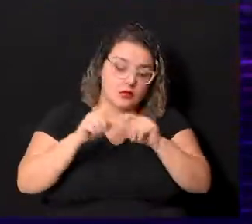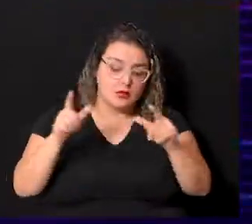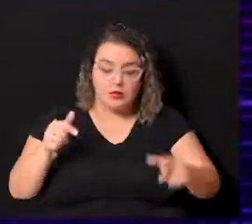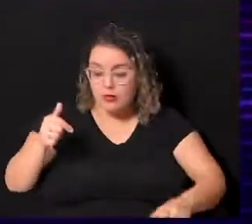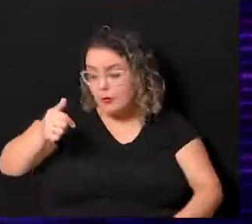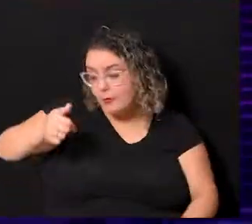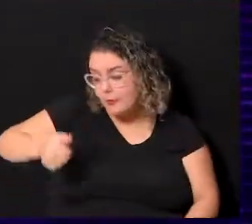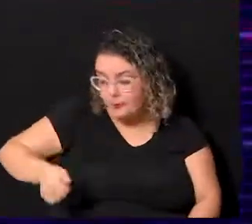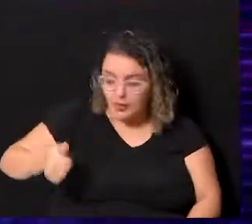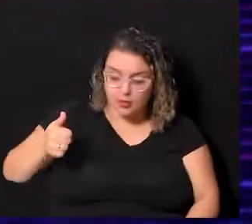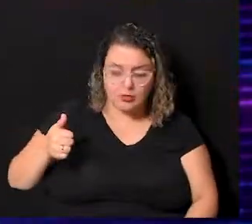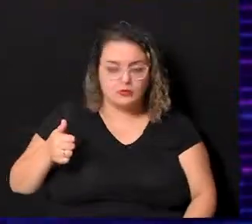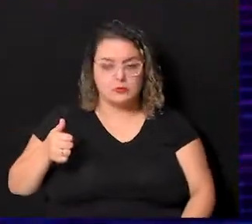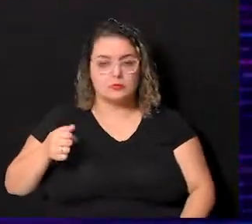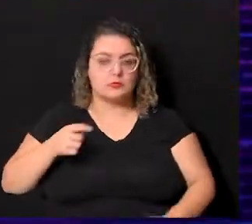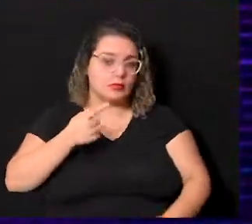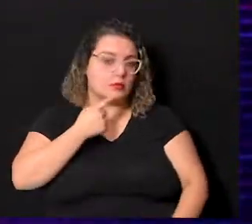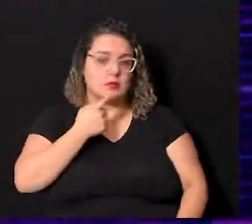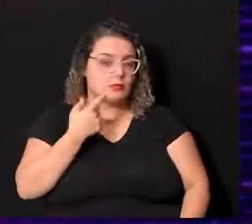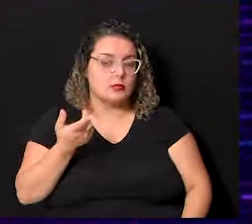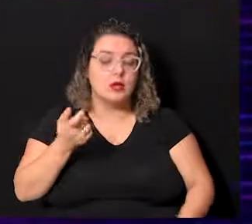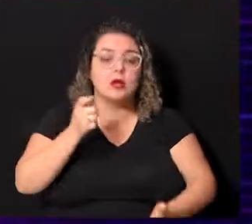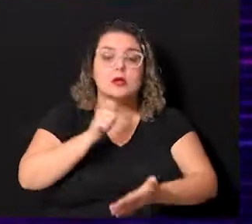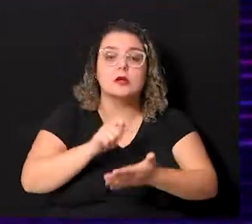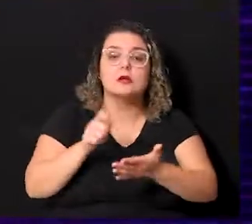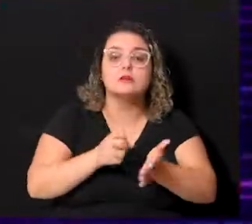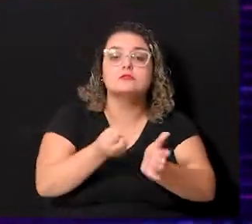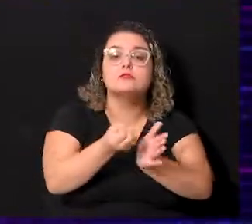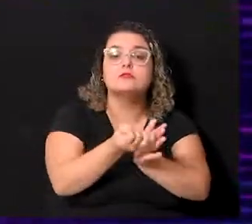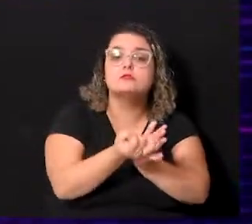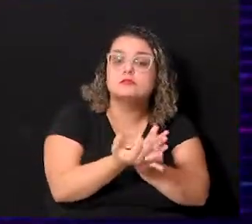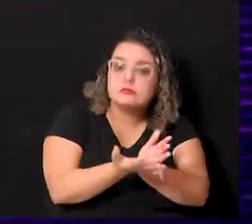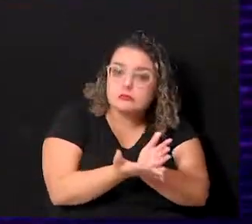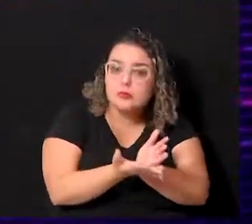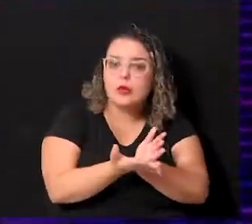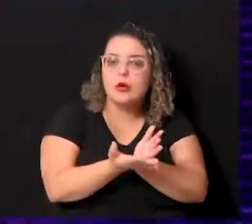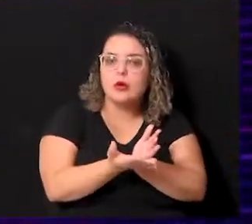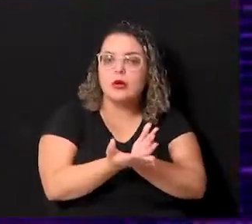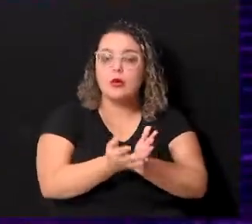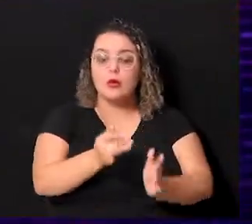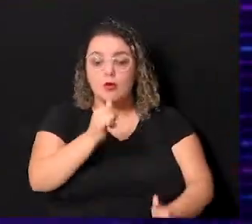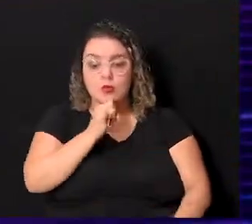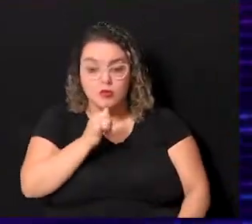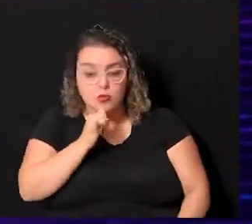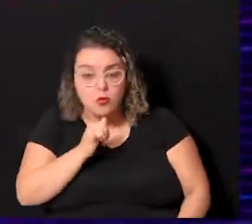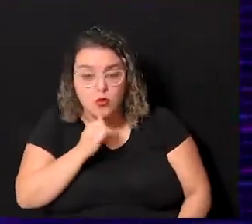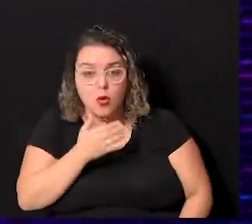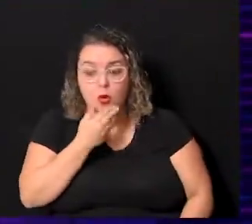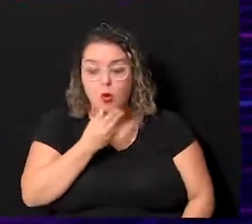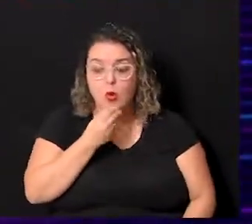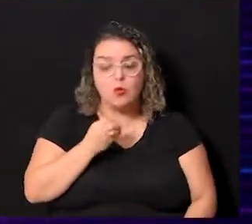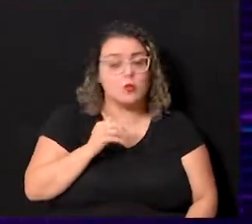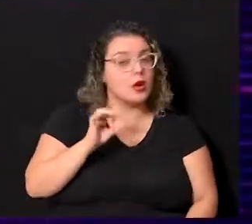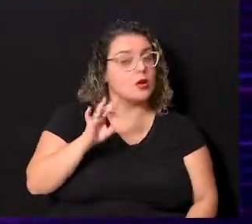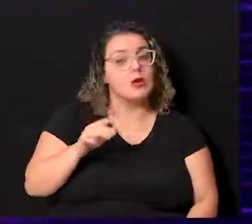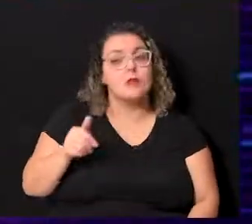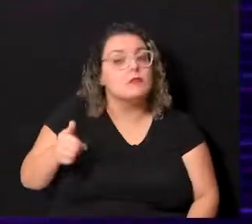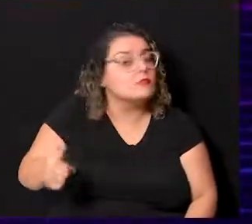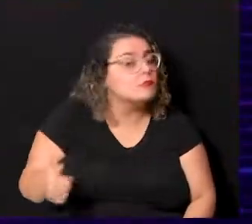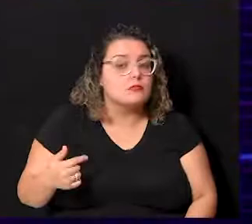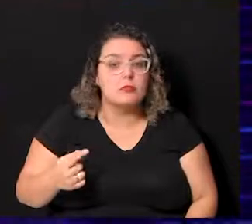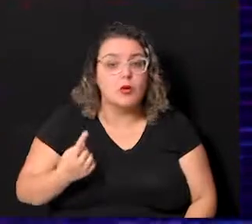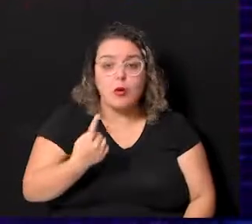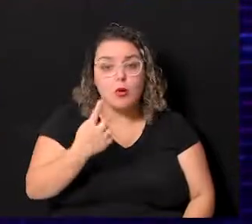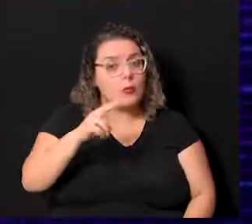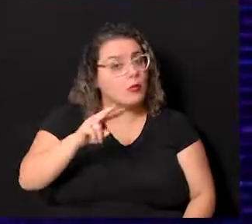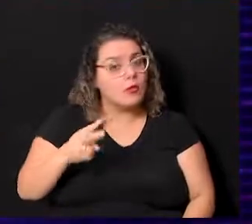só um botão vermelho, e eu comecei a escrever para que essas 3 páginas fossem um conto sobre um cara que só tem que apertar um botão vermelho